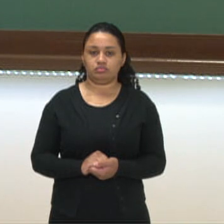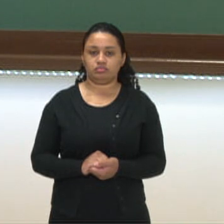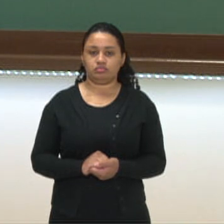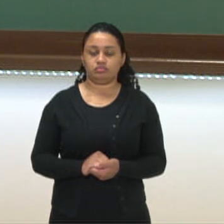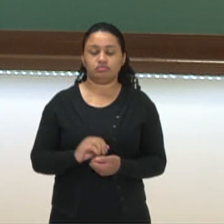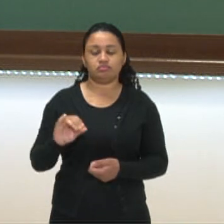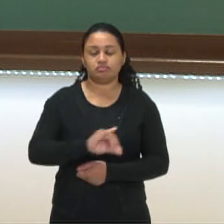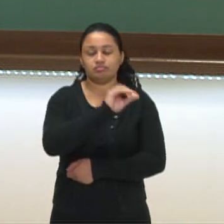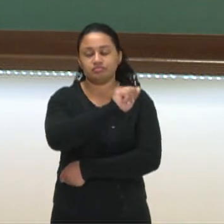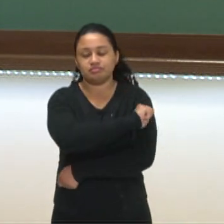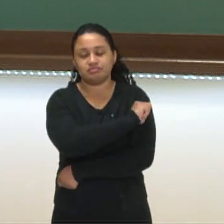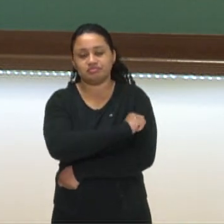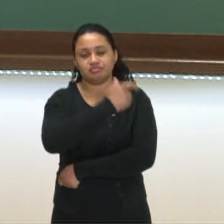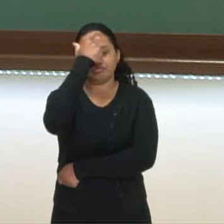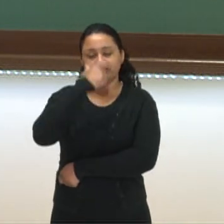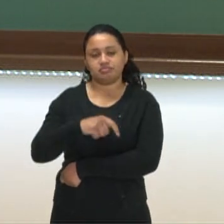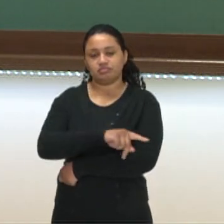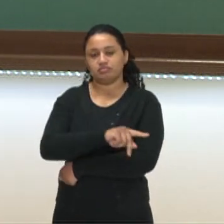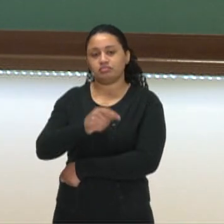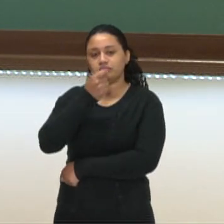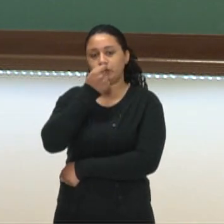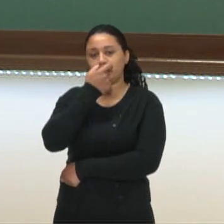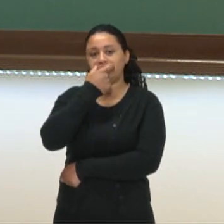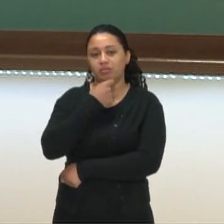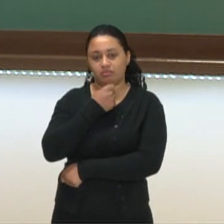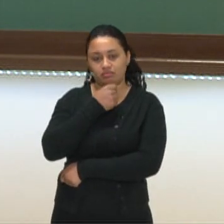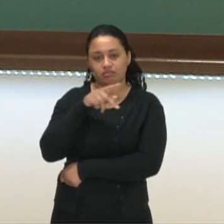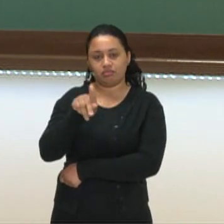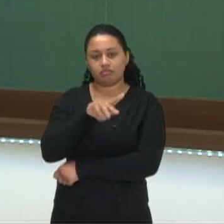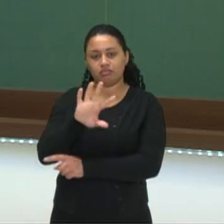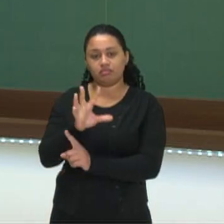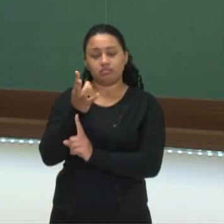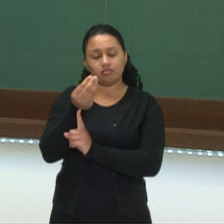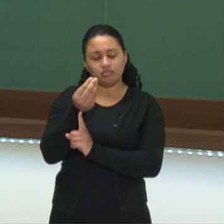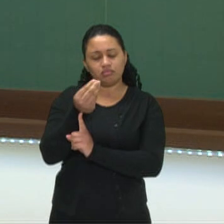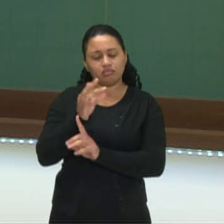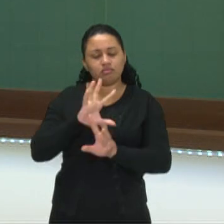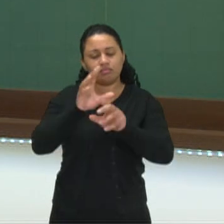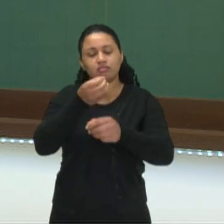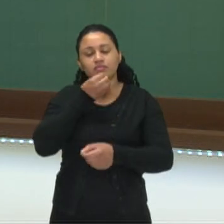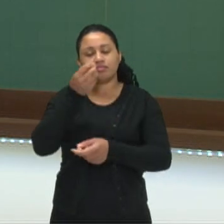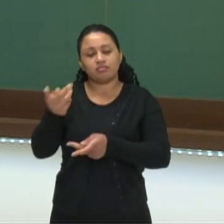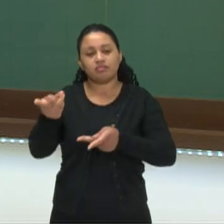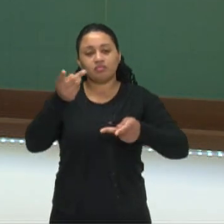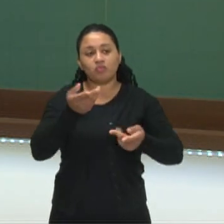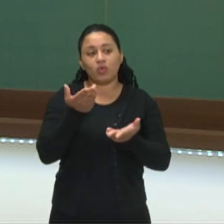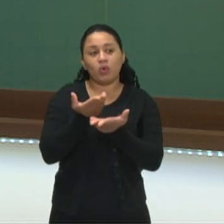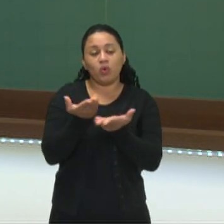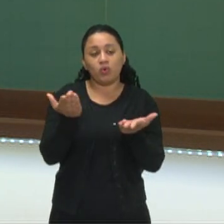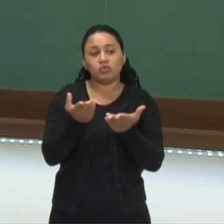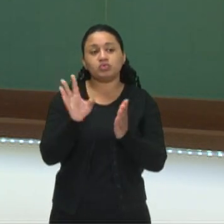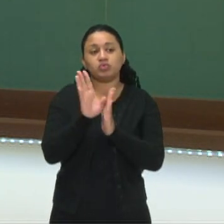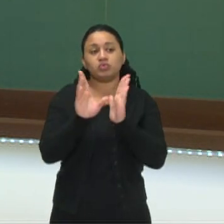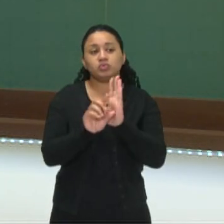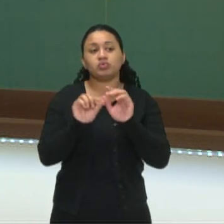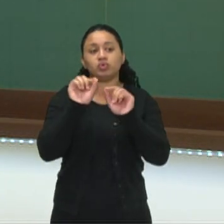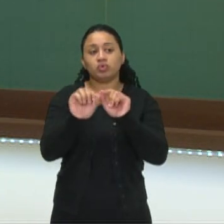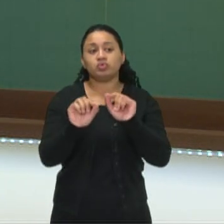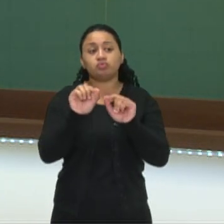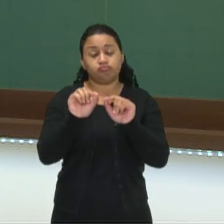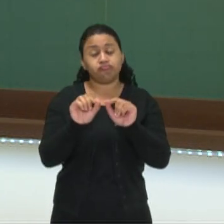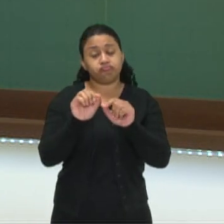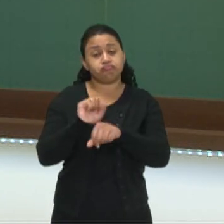Oi pessoal, eu sou Adriano, professor de artes, tudo bom? Sejam bem-vindos e hoje vamos falar sobre expressionismo abstrato, parte